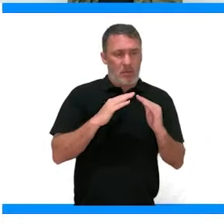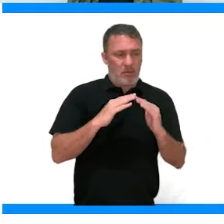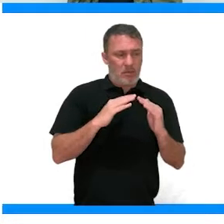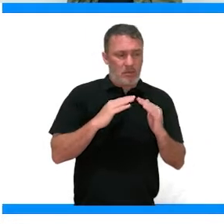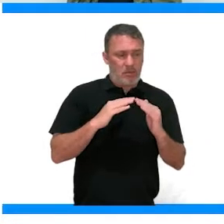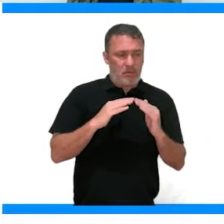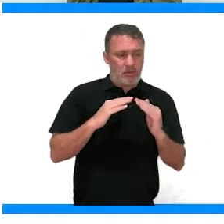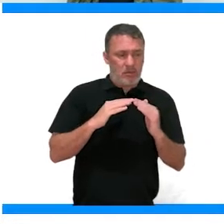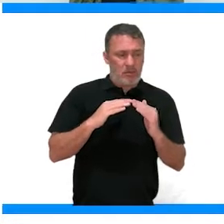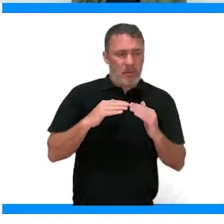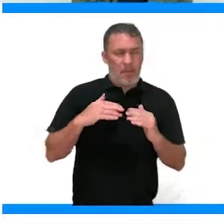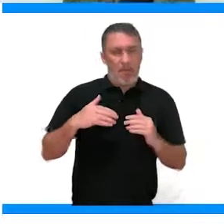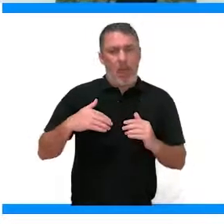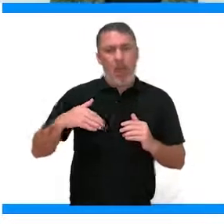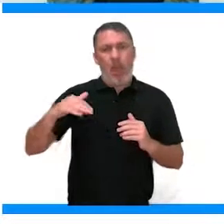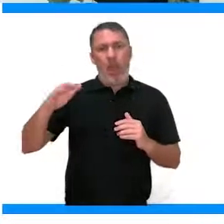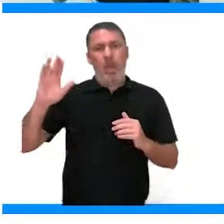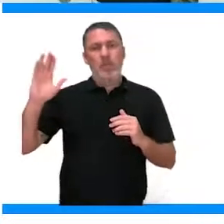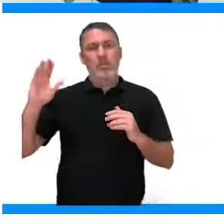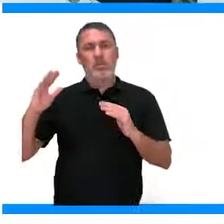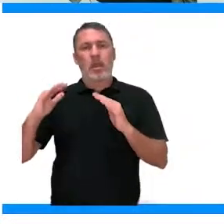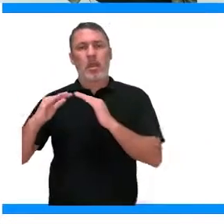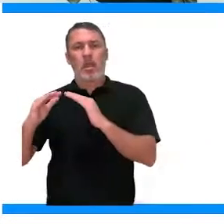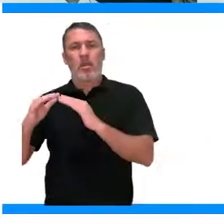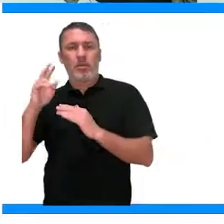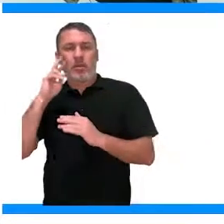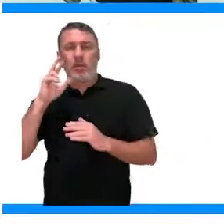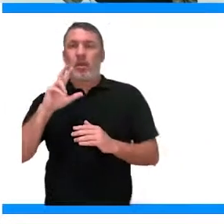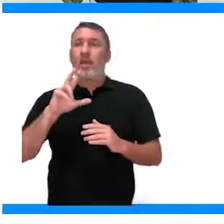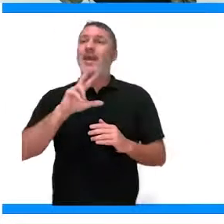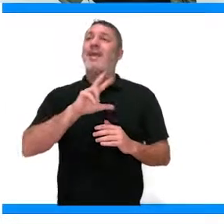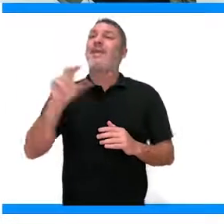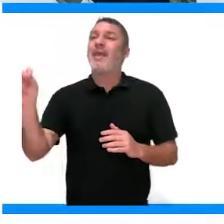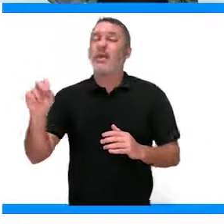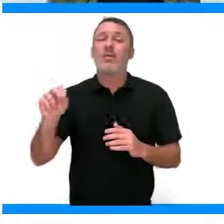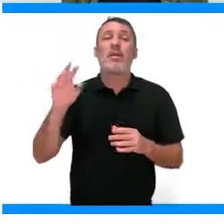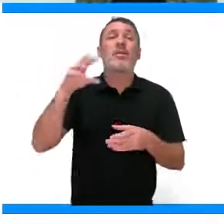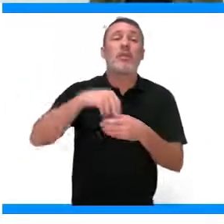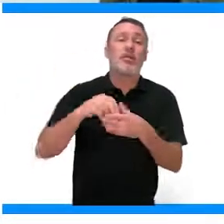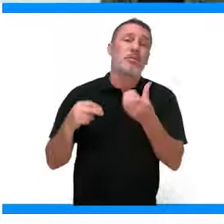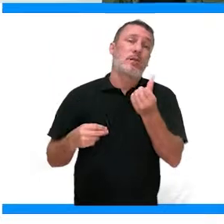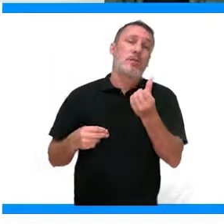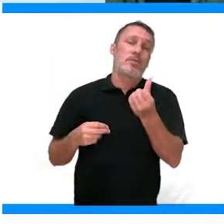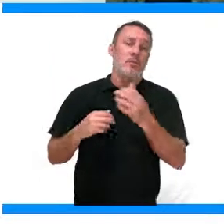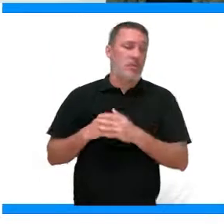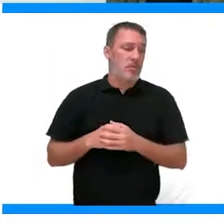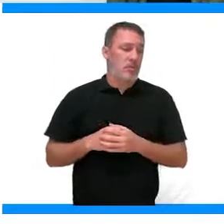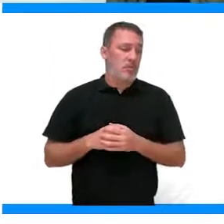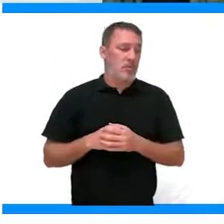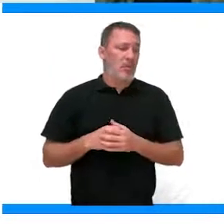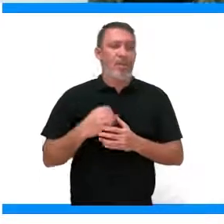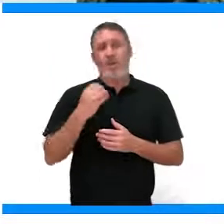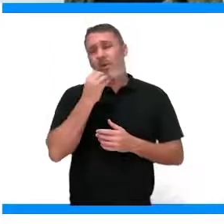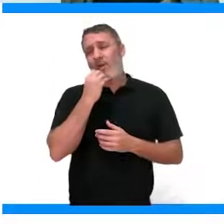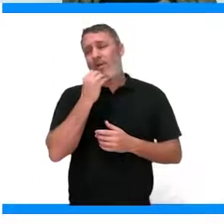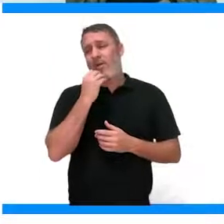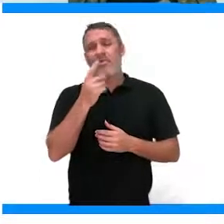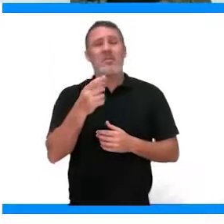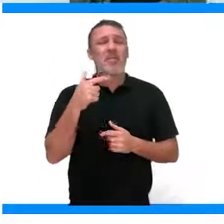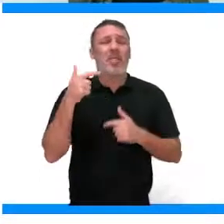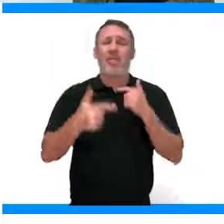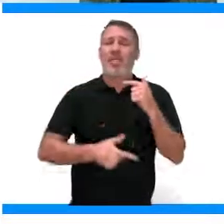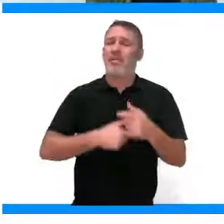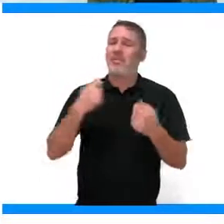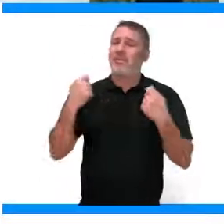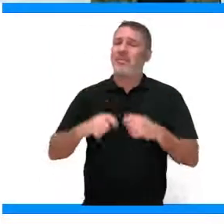com mosquito e mais imóveis, o universo maior. É óbvio, não precisa